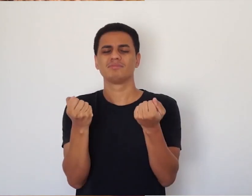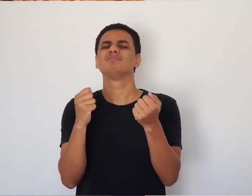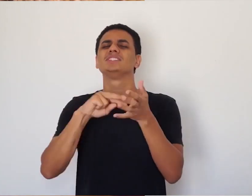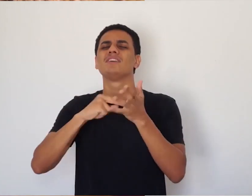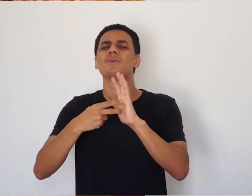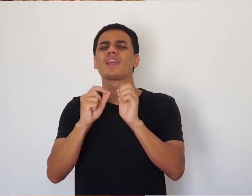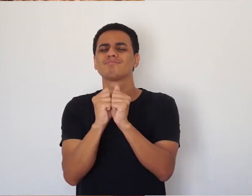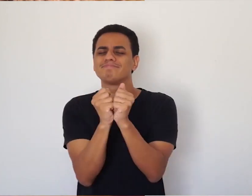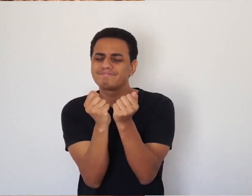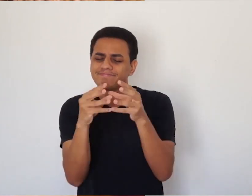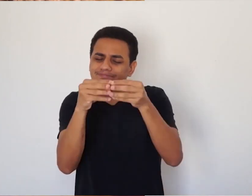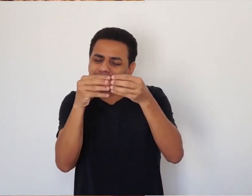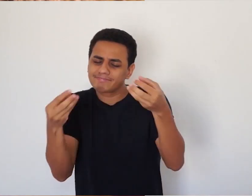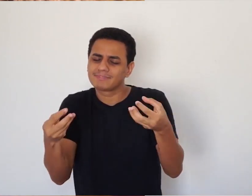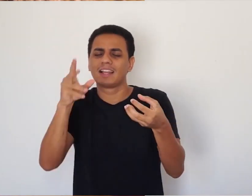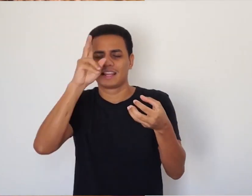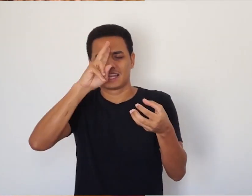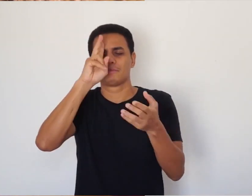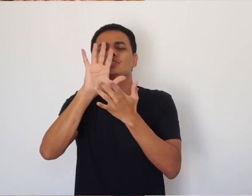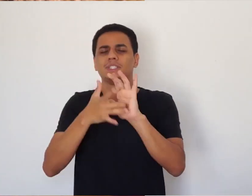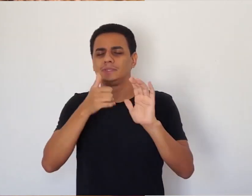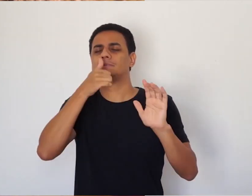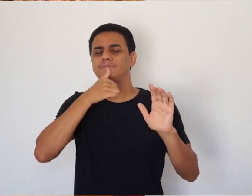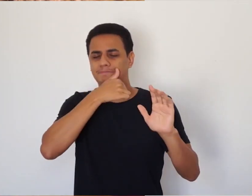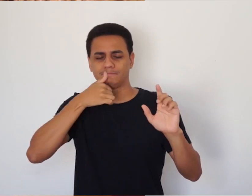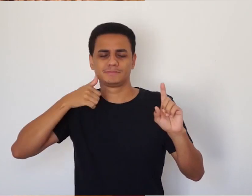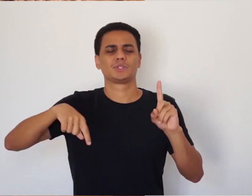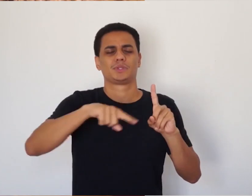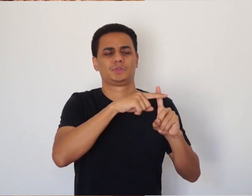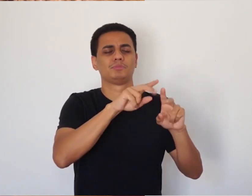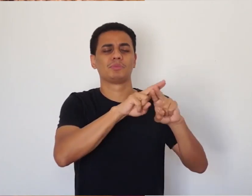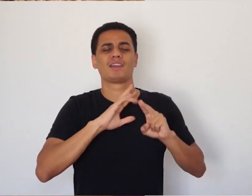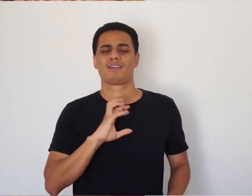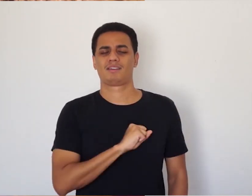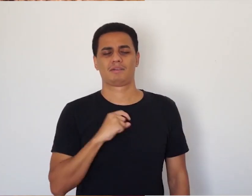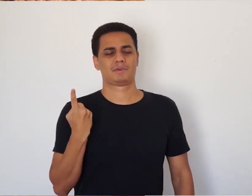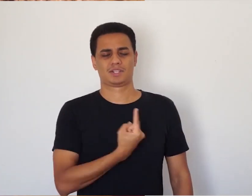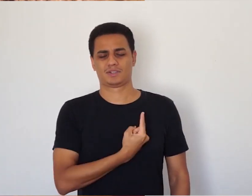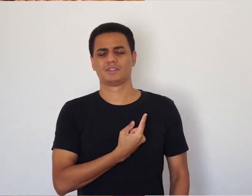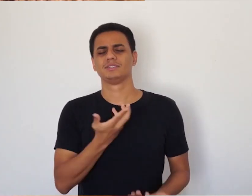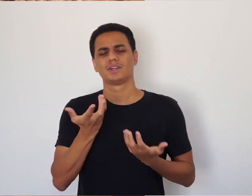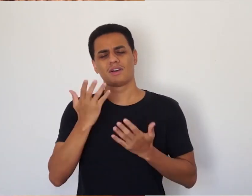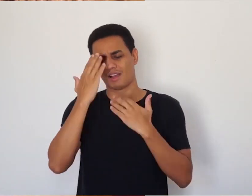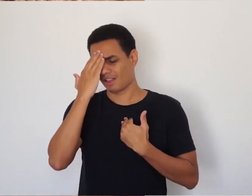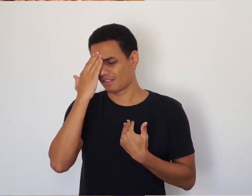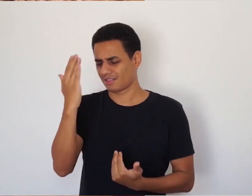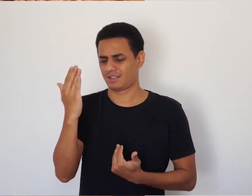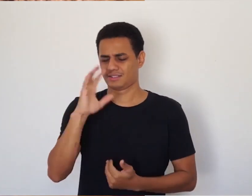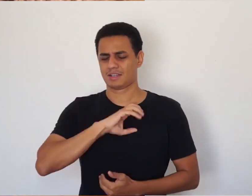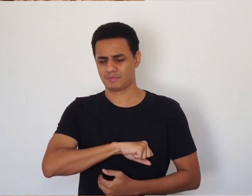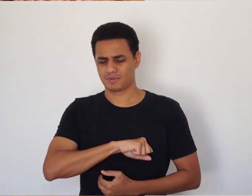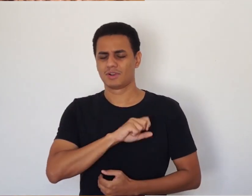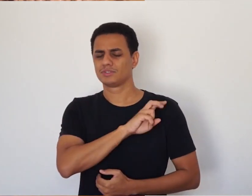nós lembramos do teu corpo que foi moído naquela cruz por amor a nós. E nós